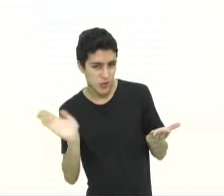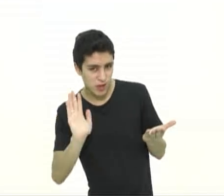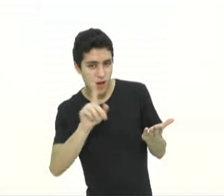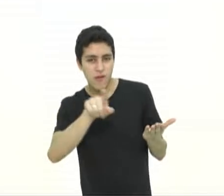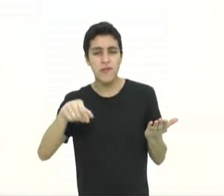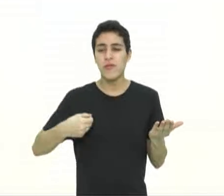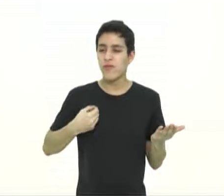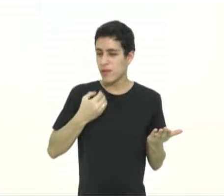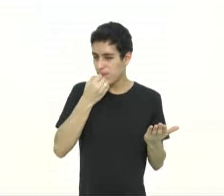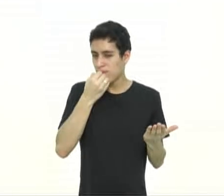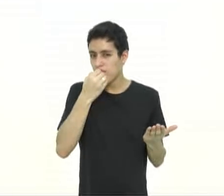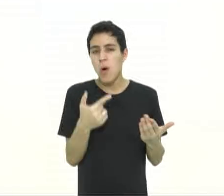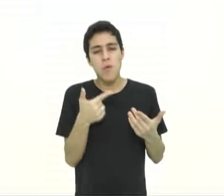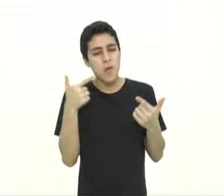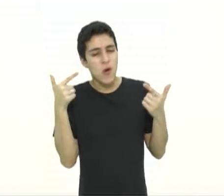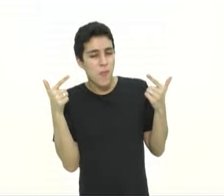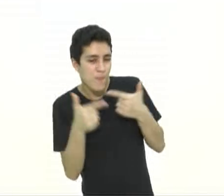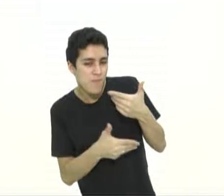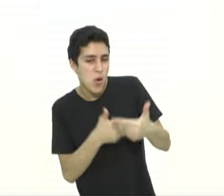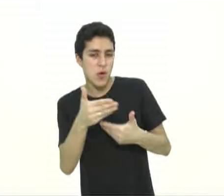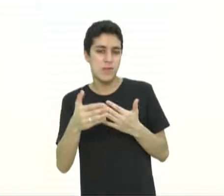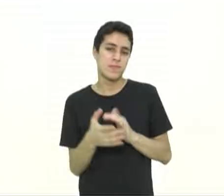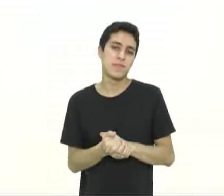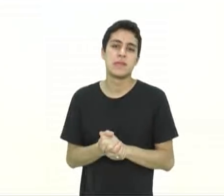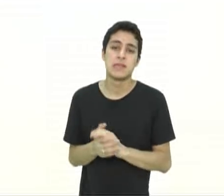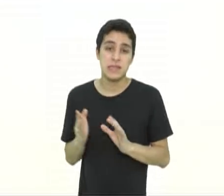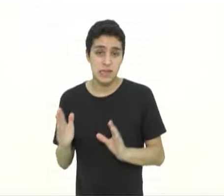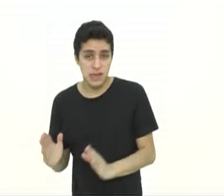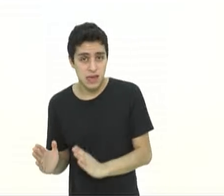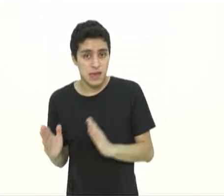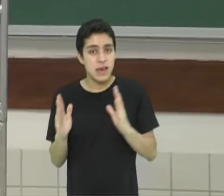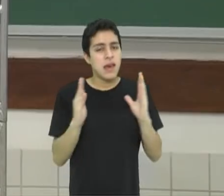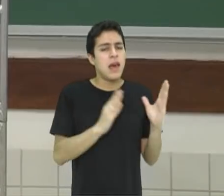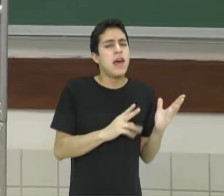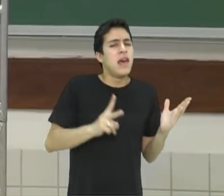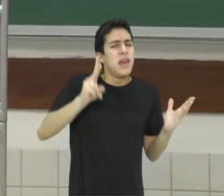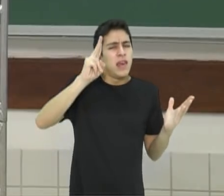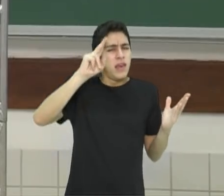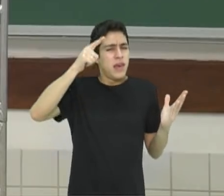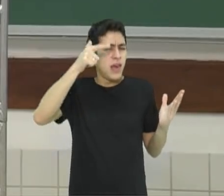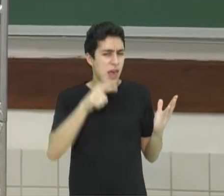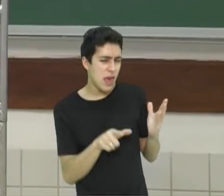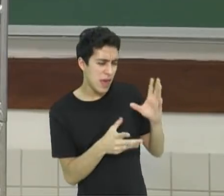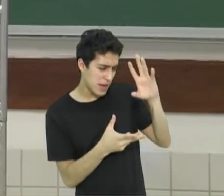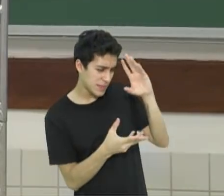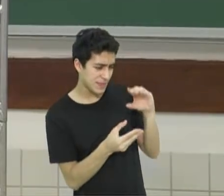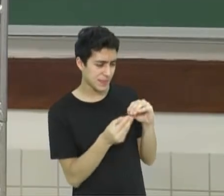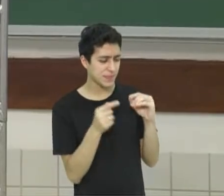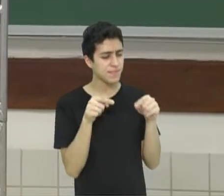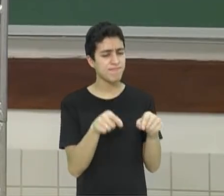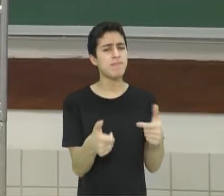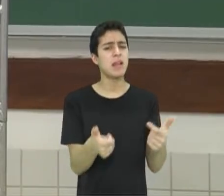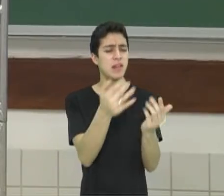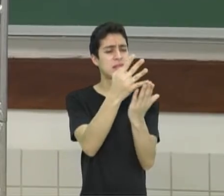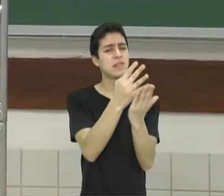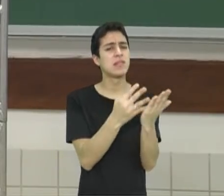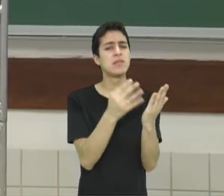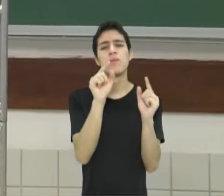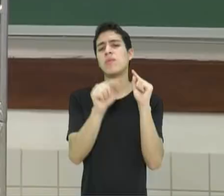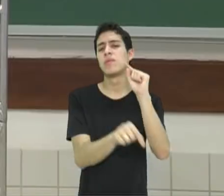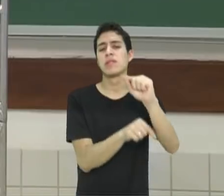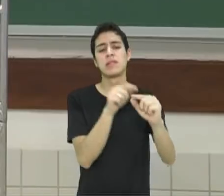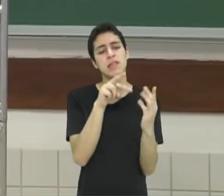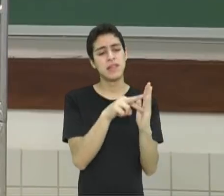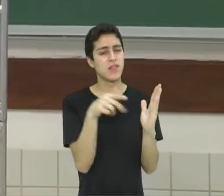humor. Nós vamos relembrar, então, para entendermos melhor esse texto, o que é a